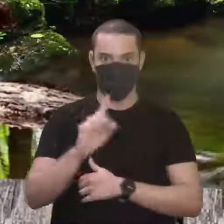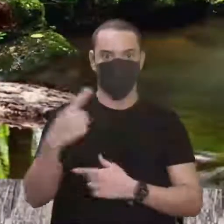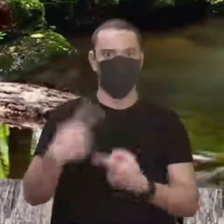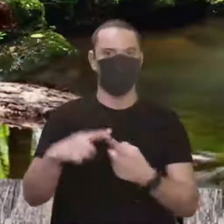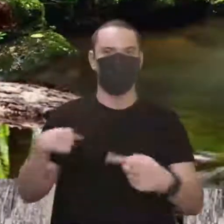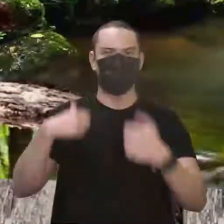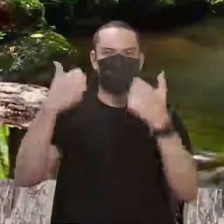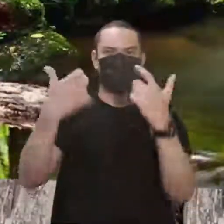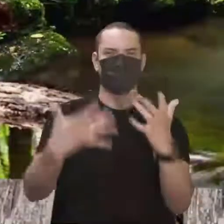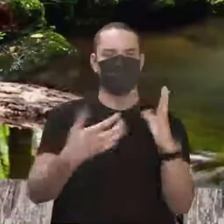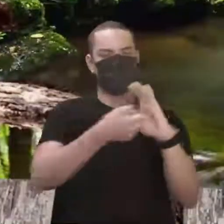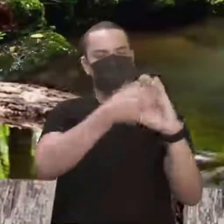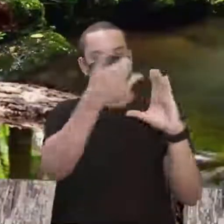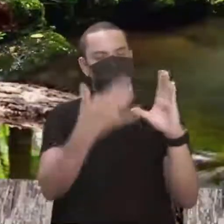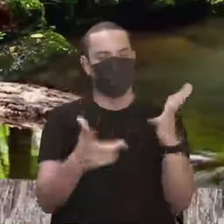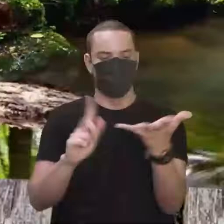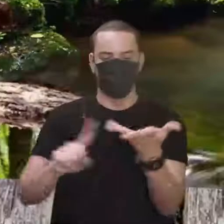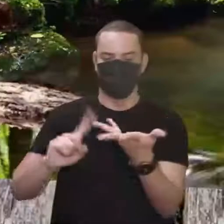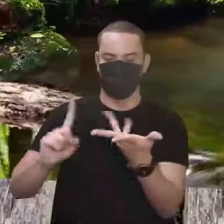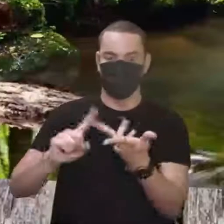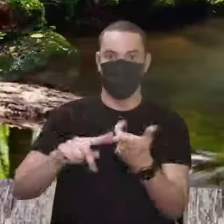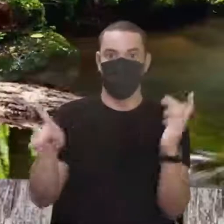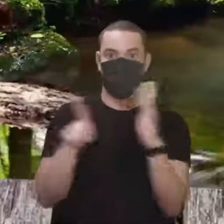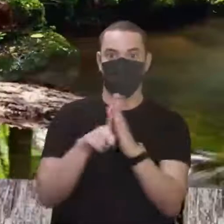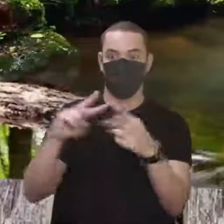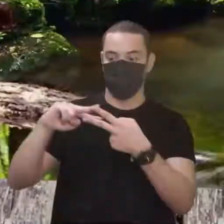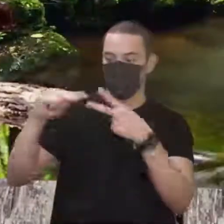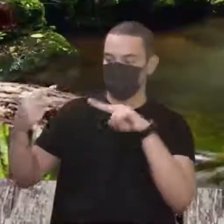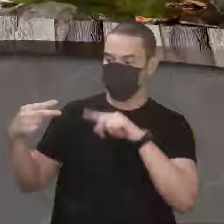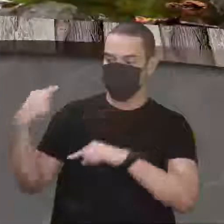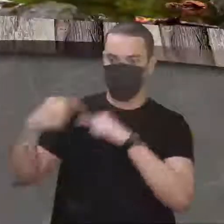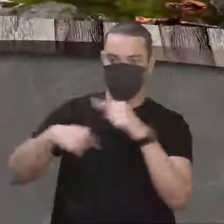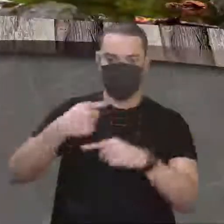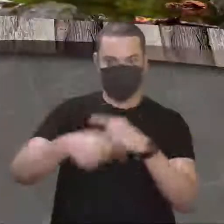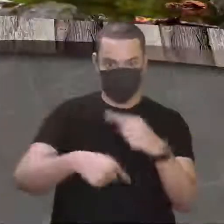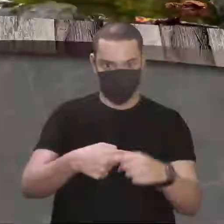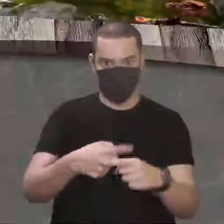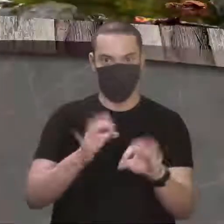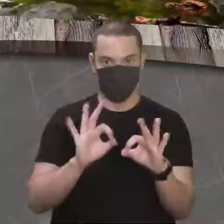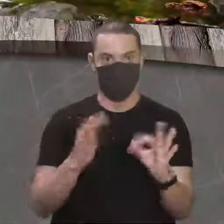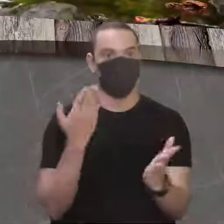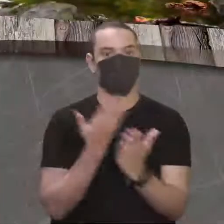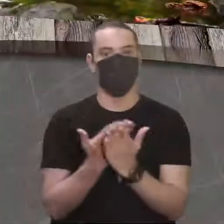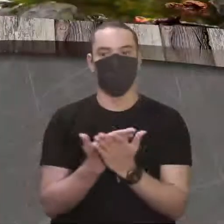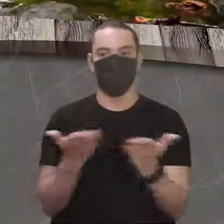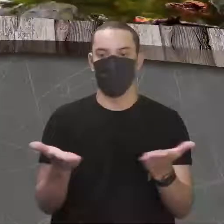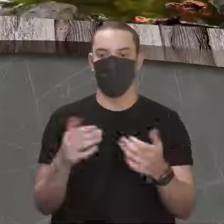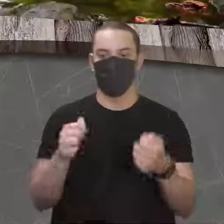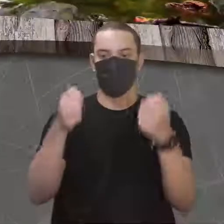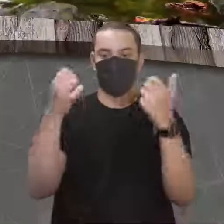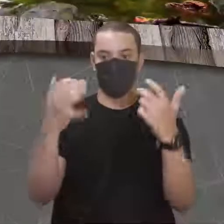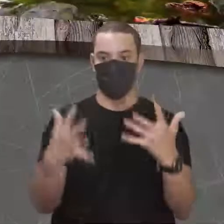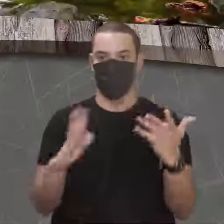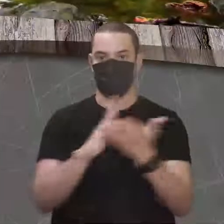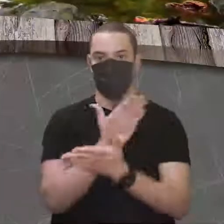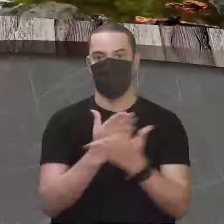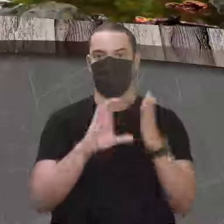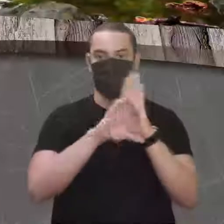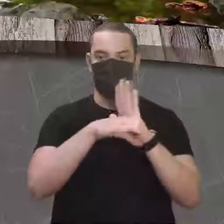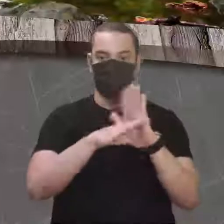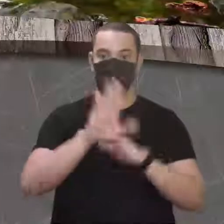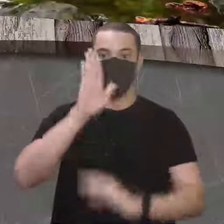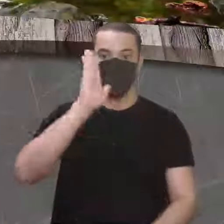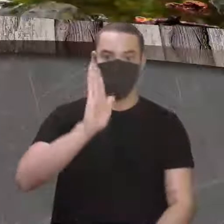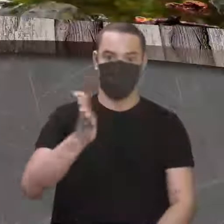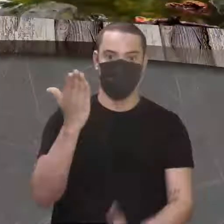falamos de tantos aspectos aí da genética, tá bom? Na aula de hoje a gente vai falar um pouquinho sobre alguns conceitos que a gente